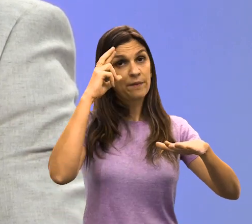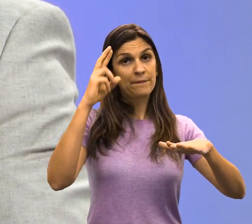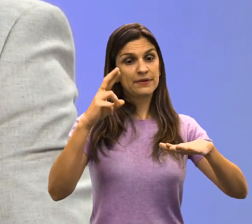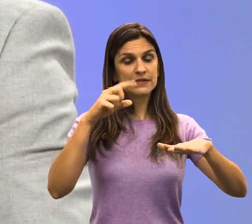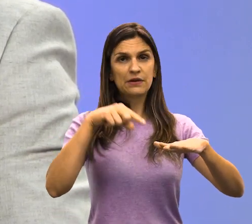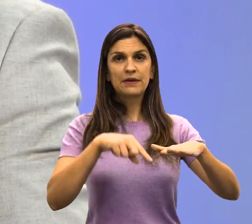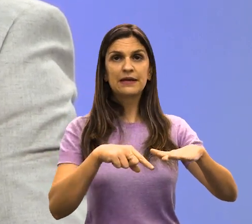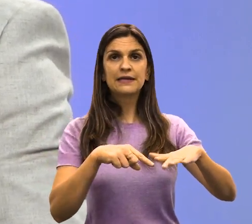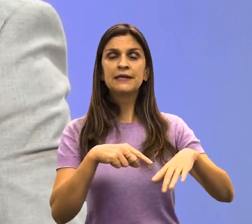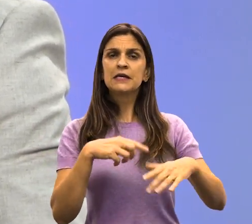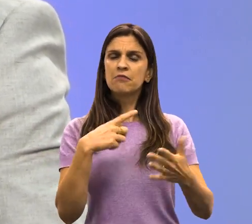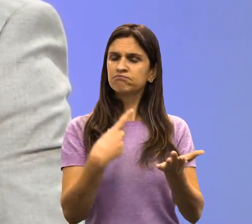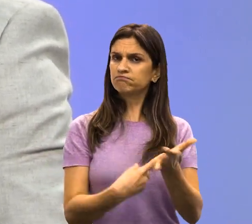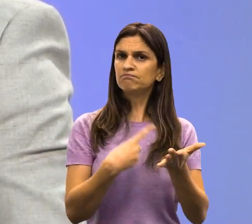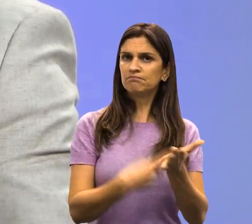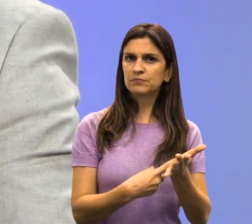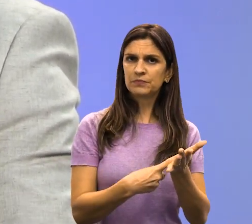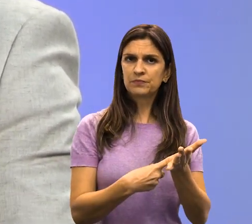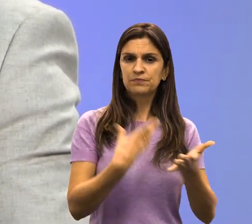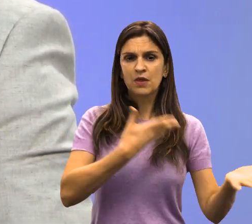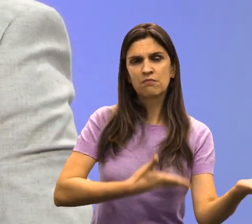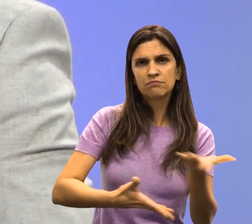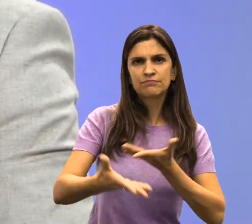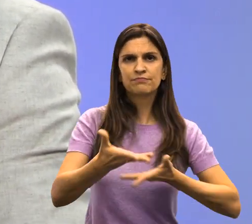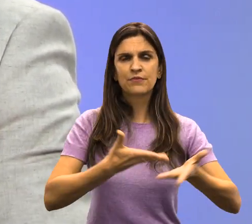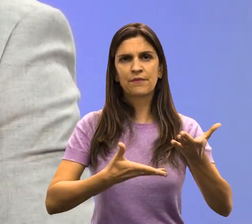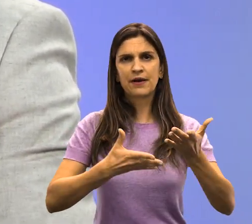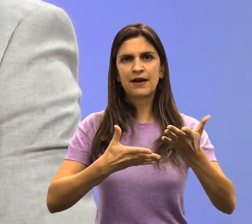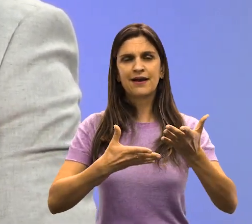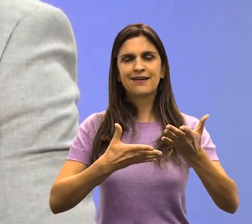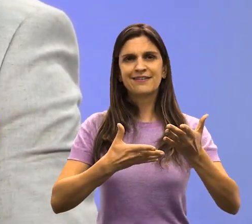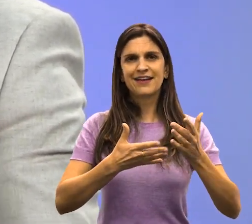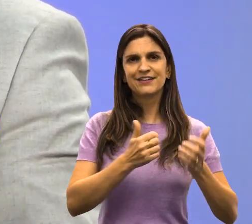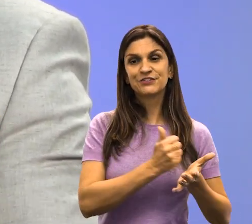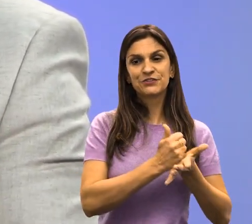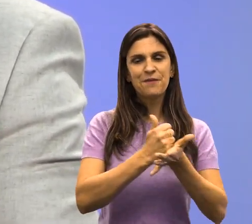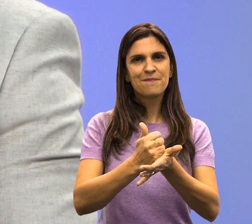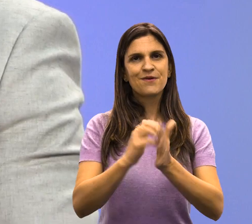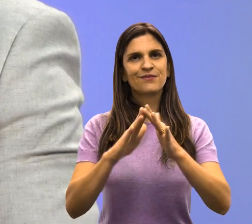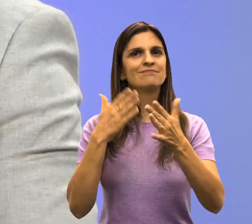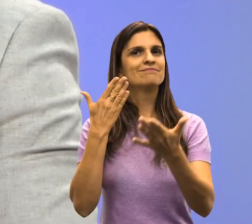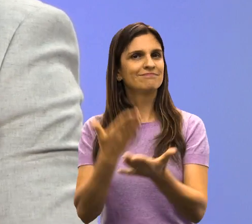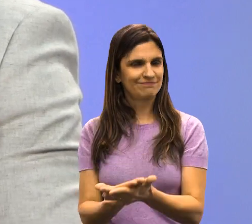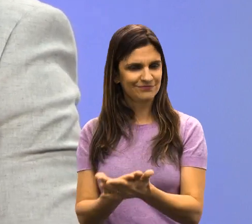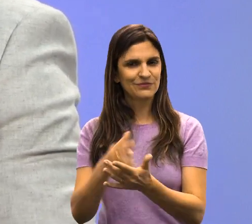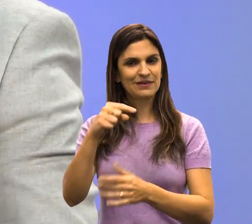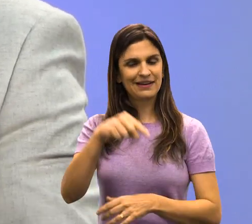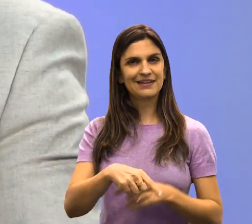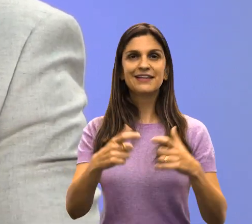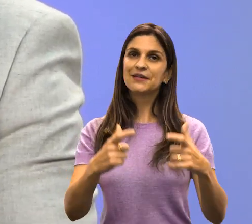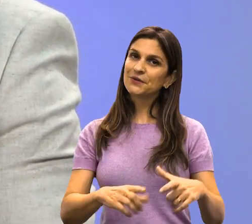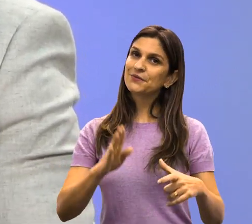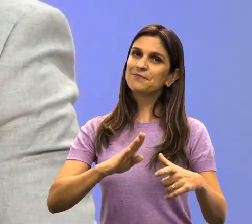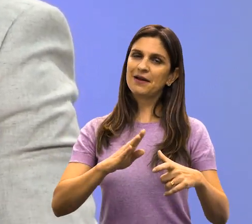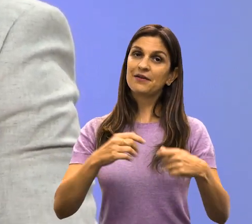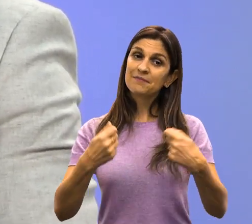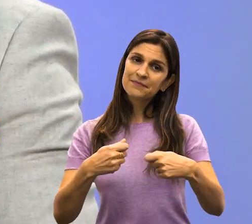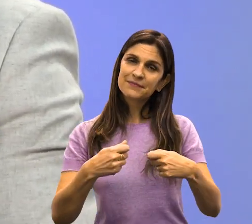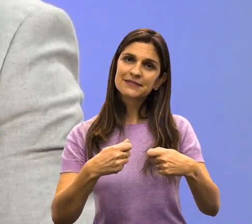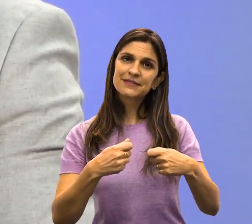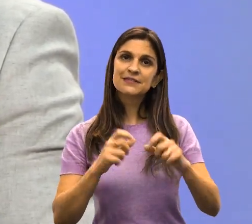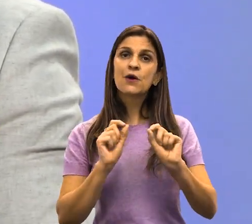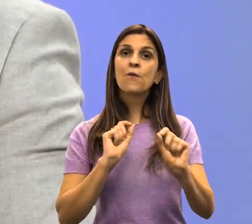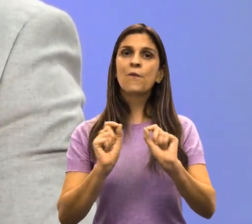direito, né, no dever de ajudar aquela escola do bairro. Mas para isso ele tem que ter algumas garantias, tem que ter alguns